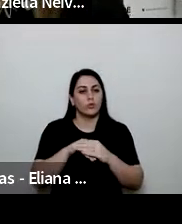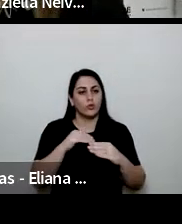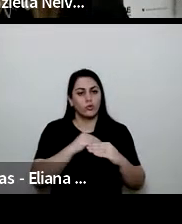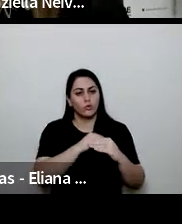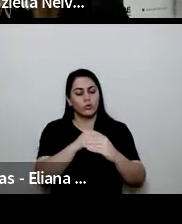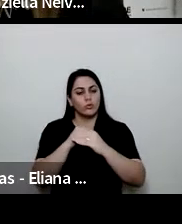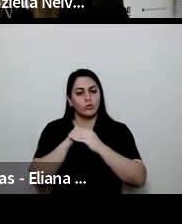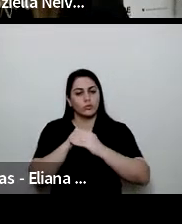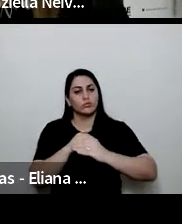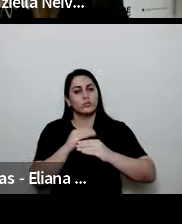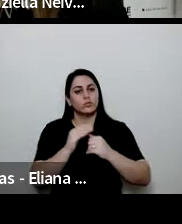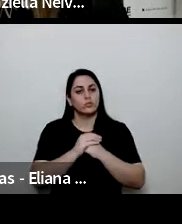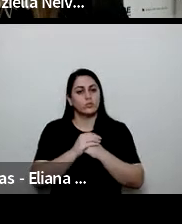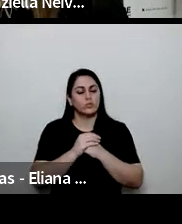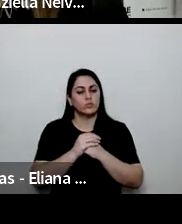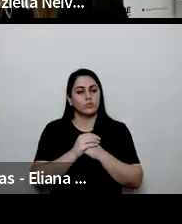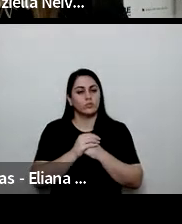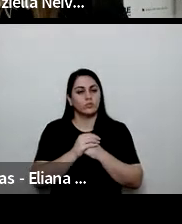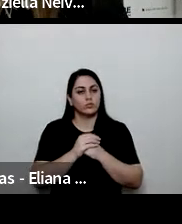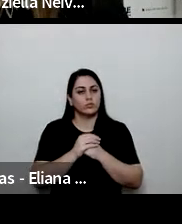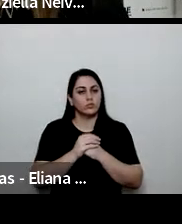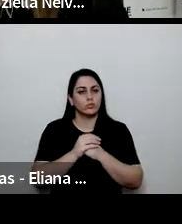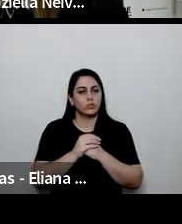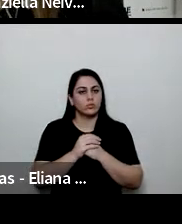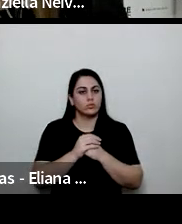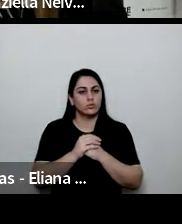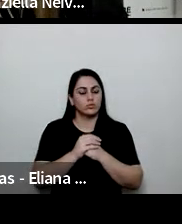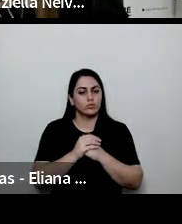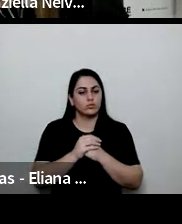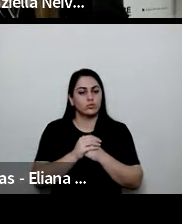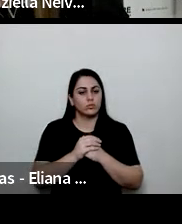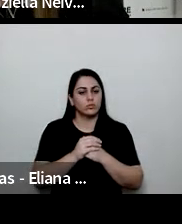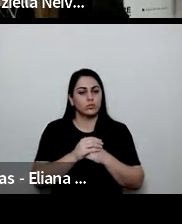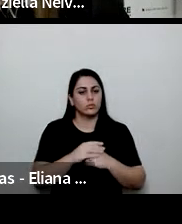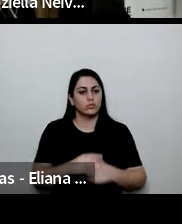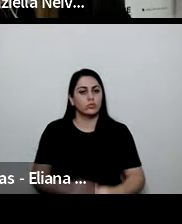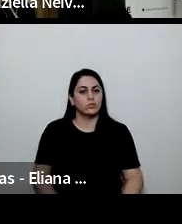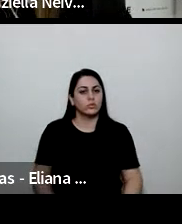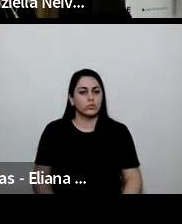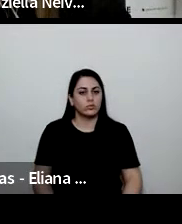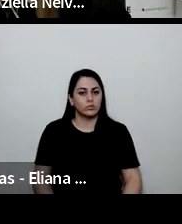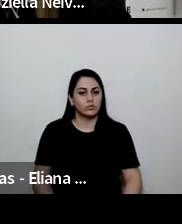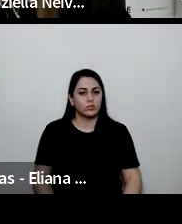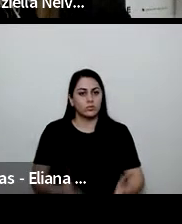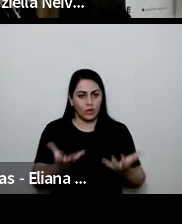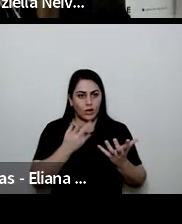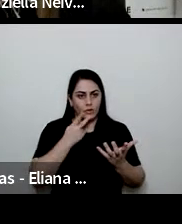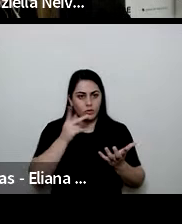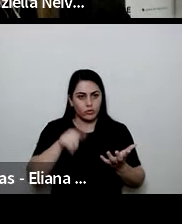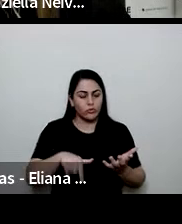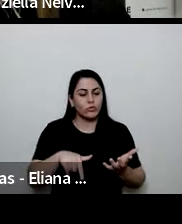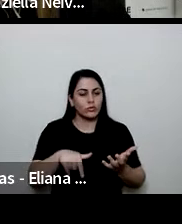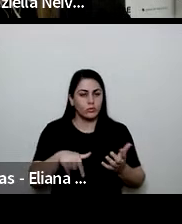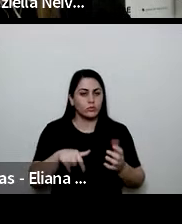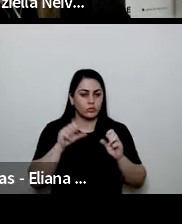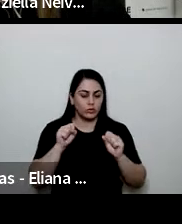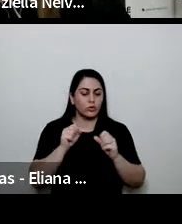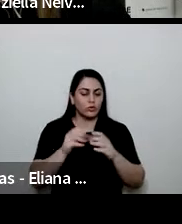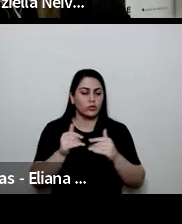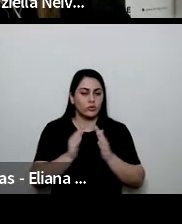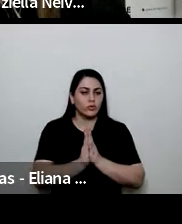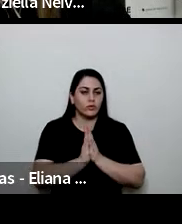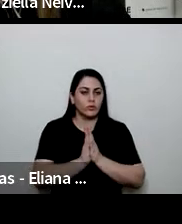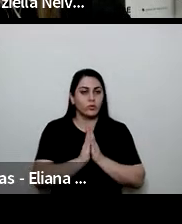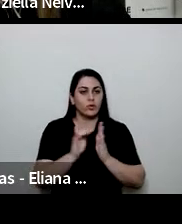foi foi dado para a senhora quer que eu repita a piada por favor